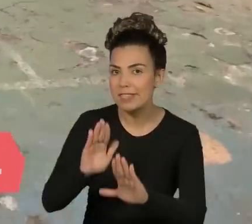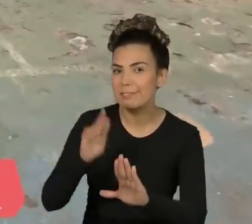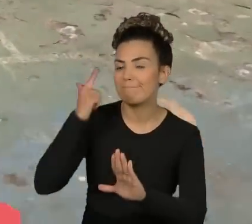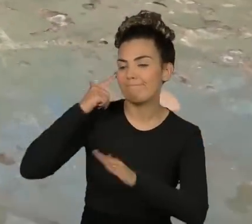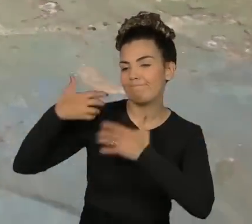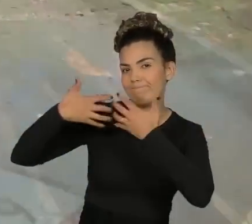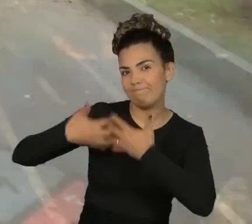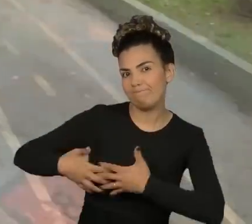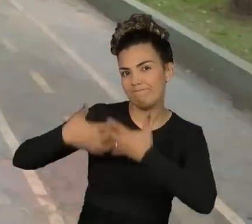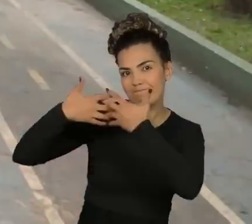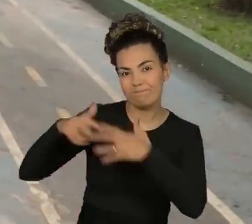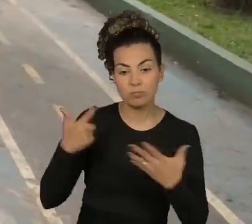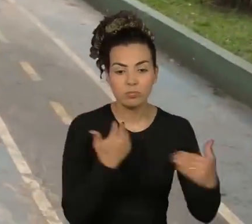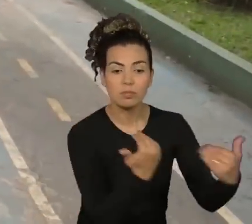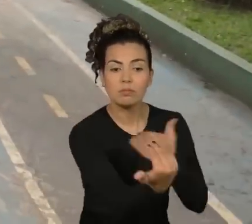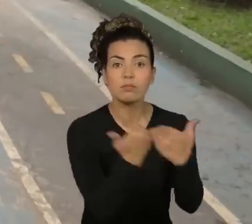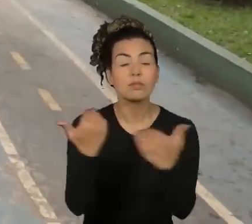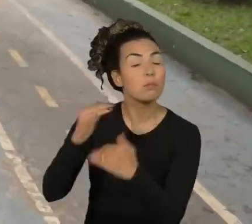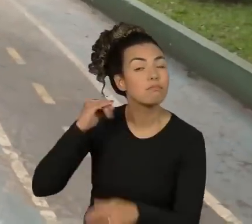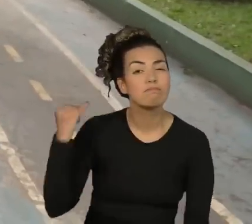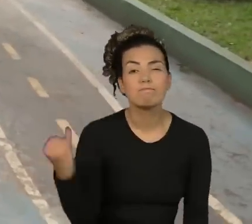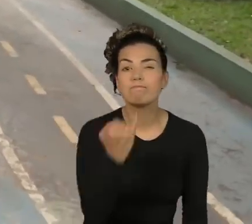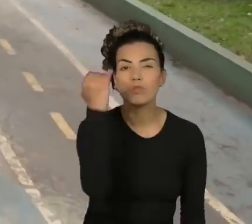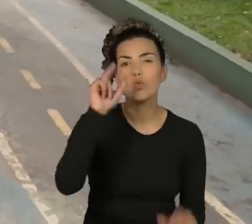o sentido é a vida.